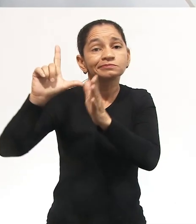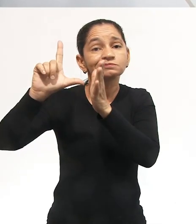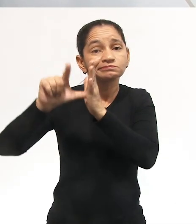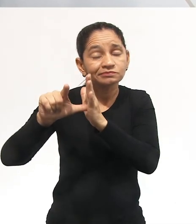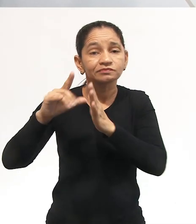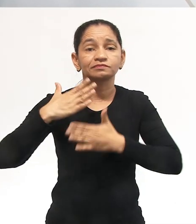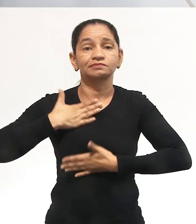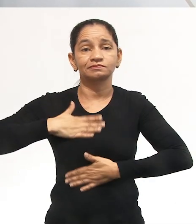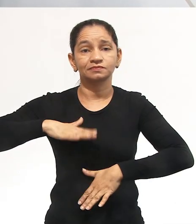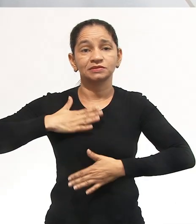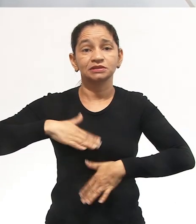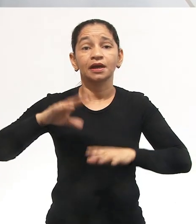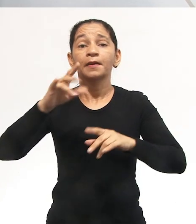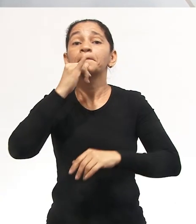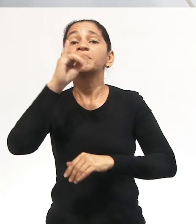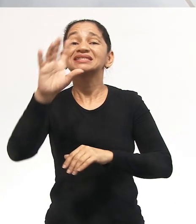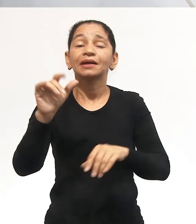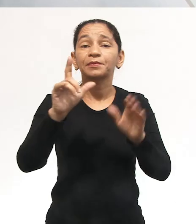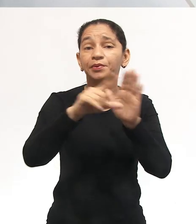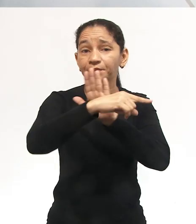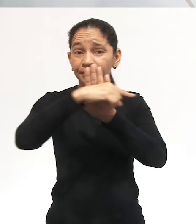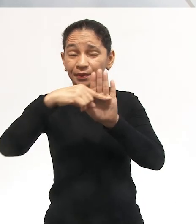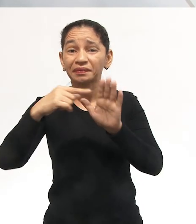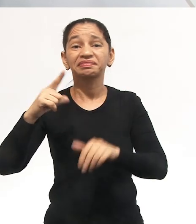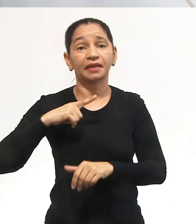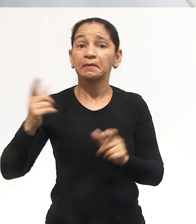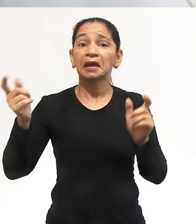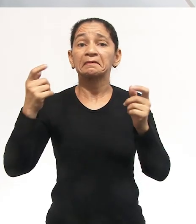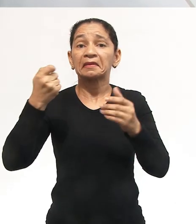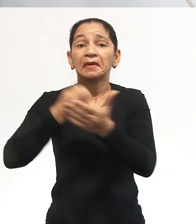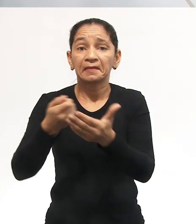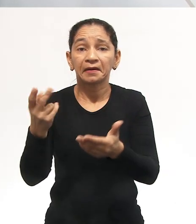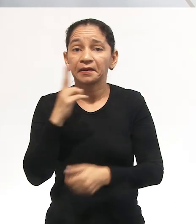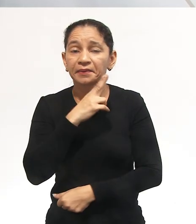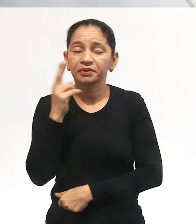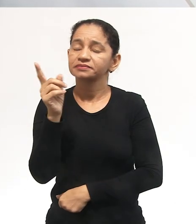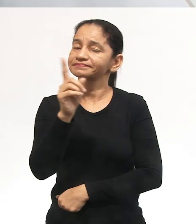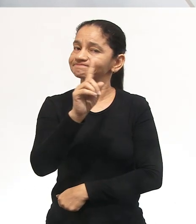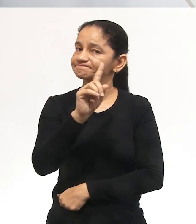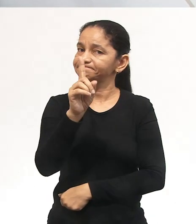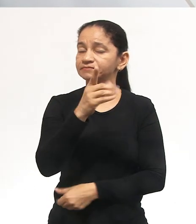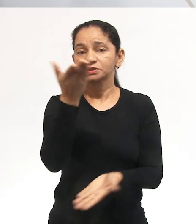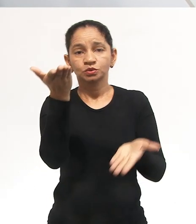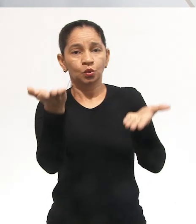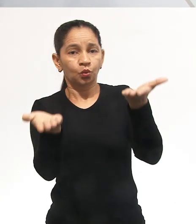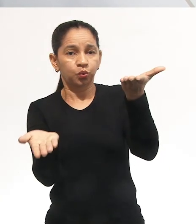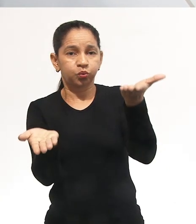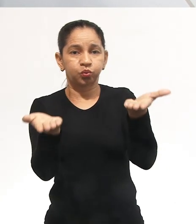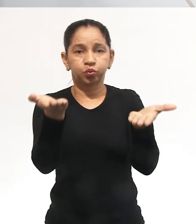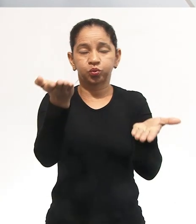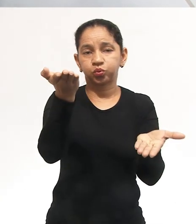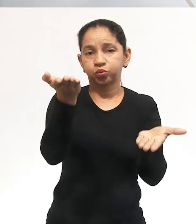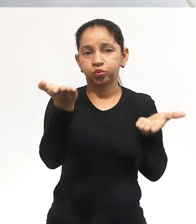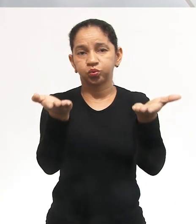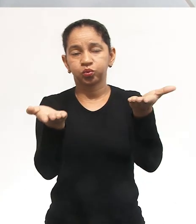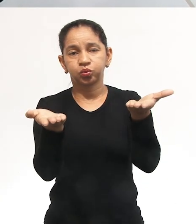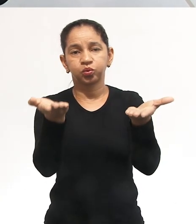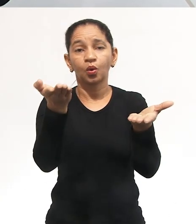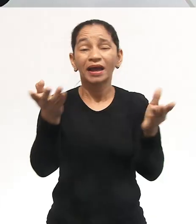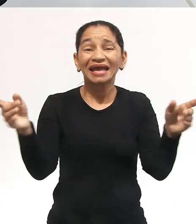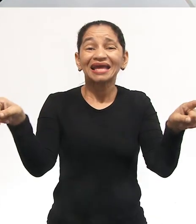Nem toda despesa autorizada será executada, porque para que não ocorra um desequilíbrio, tá, entre